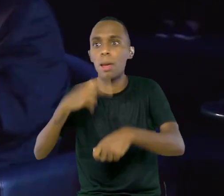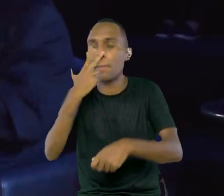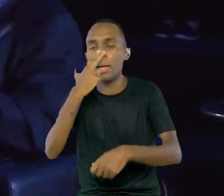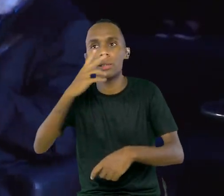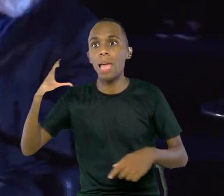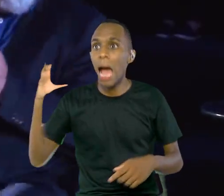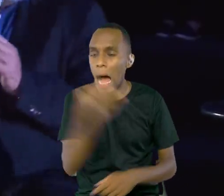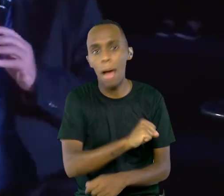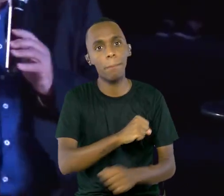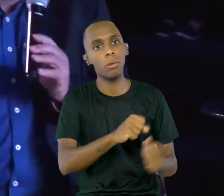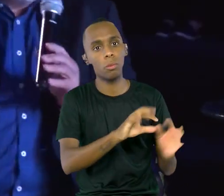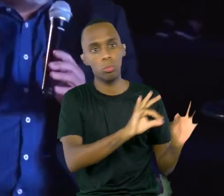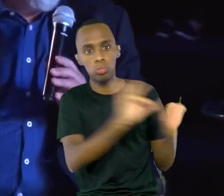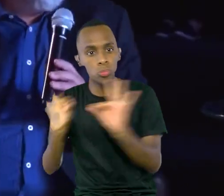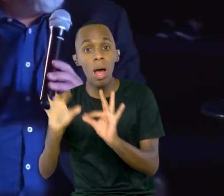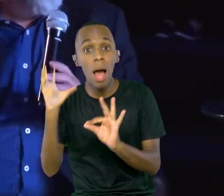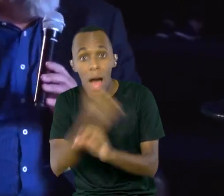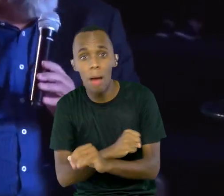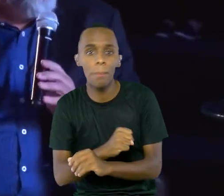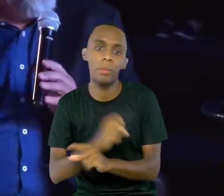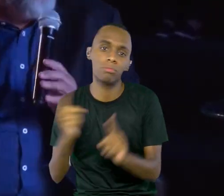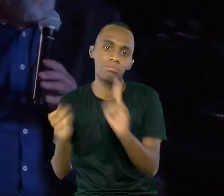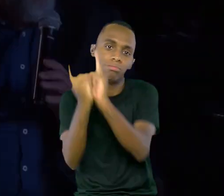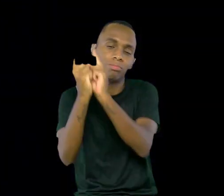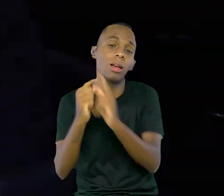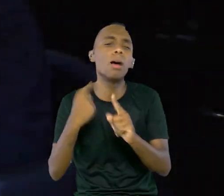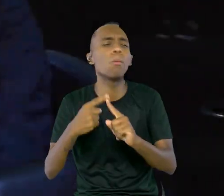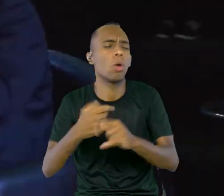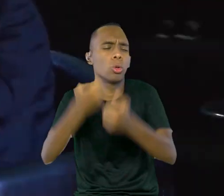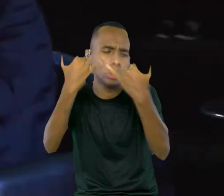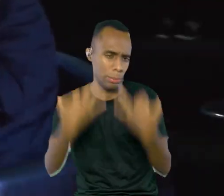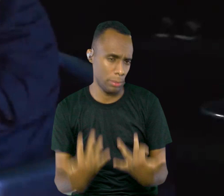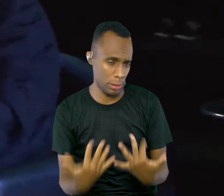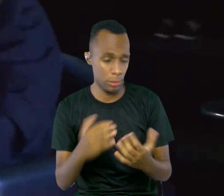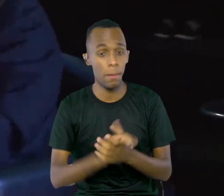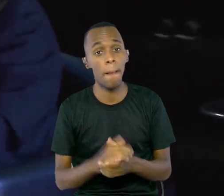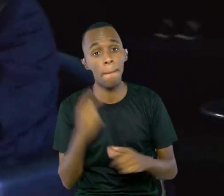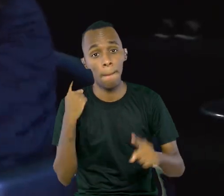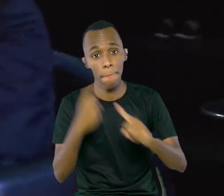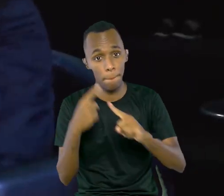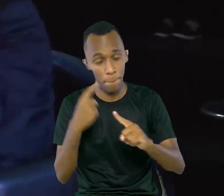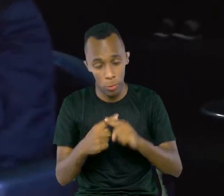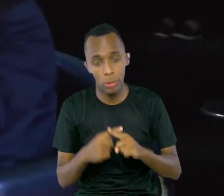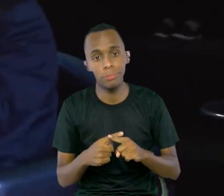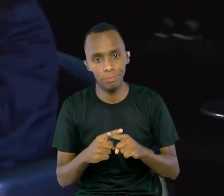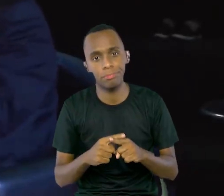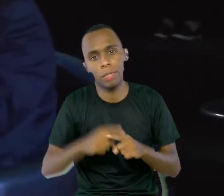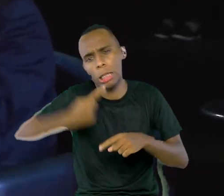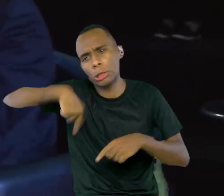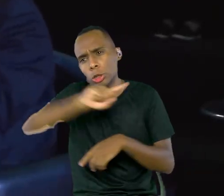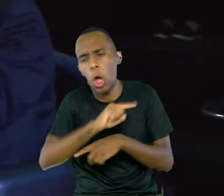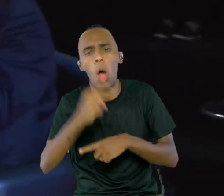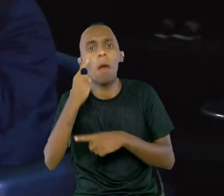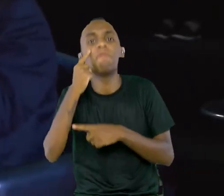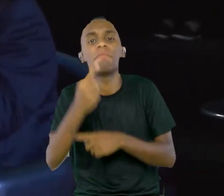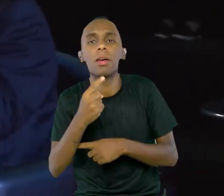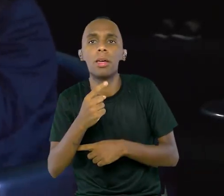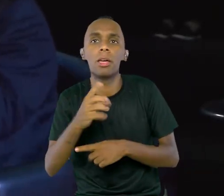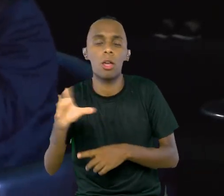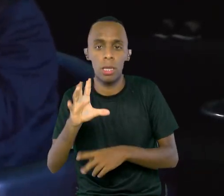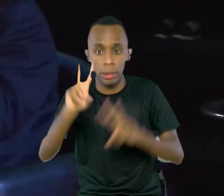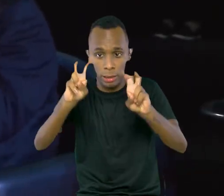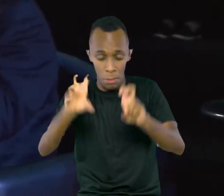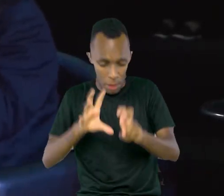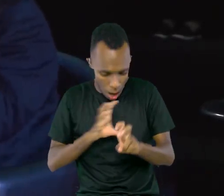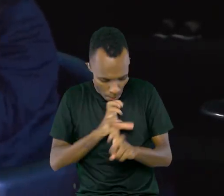chega, passa com uma velocidade imensa. Por que eu estou dizendo isso? Porque quando nós olhamos